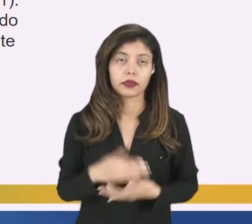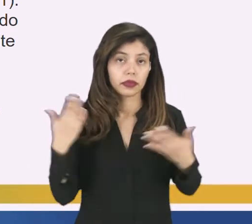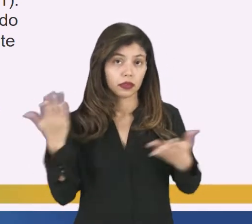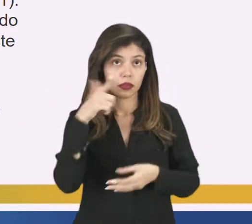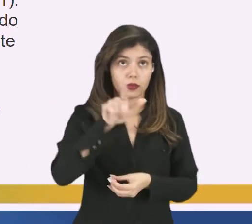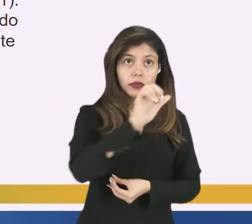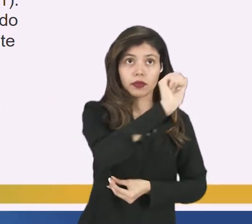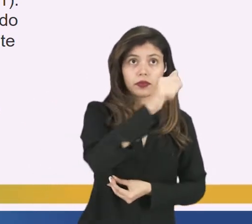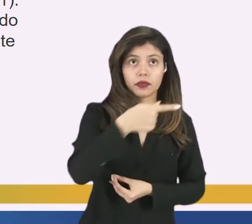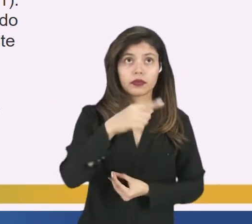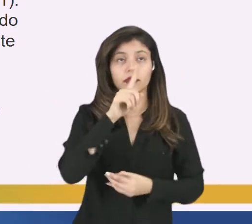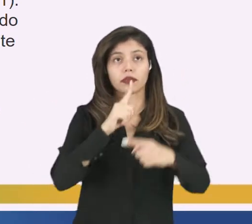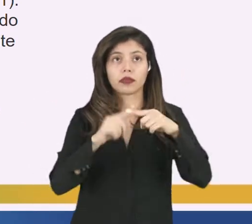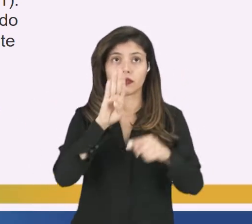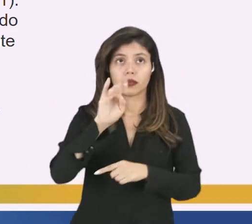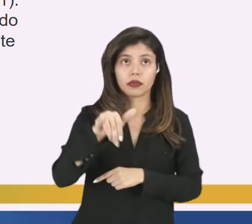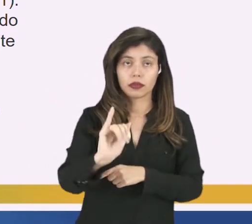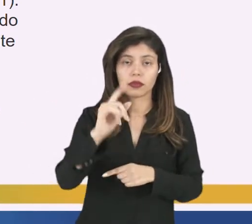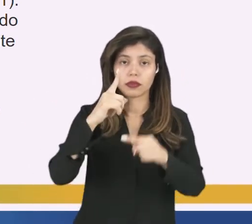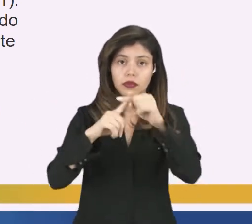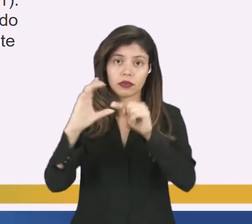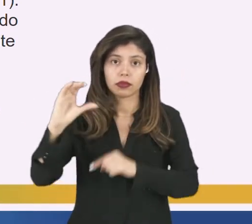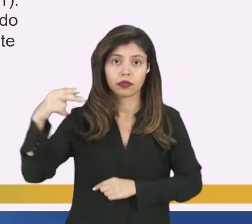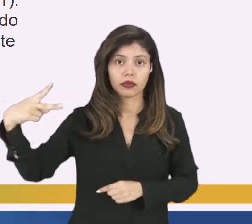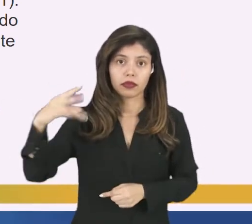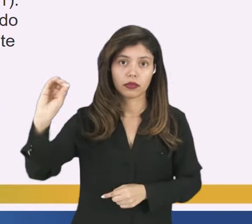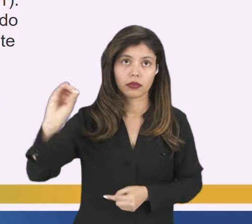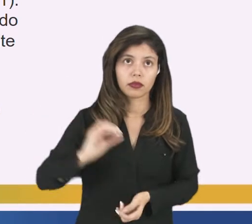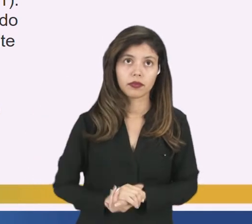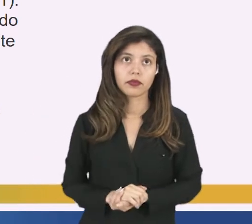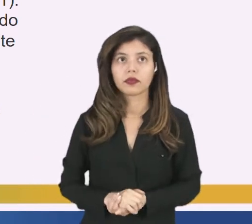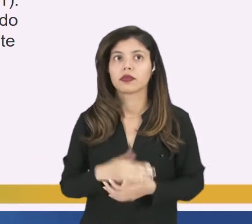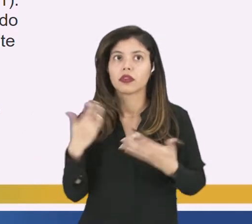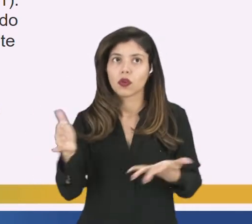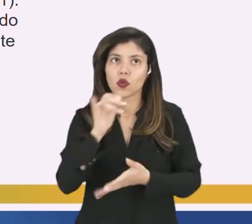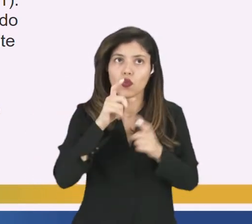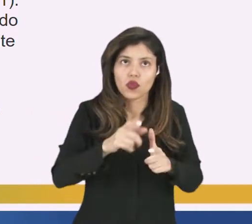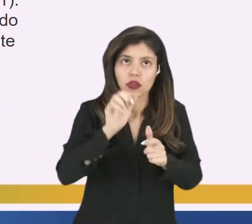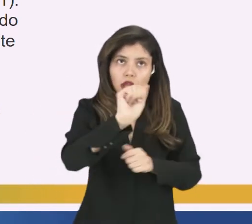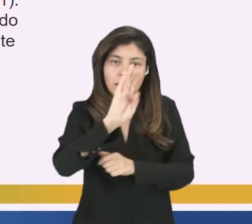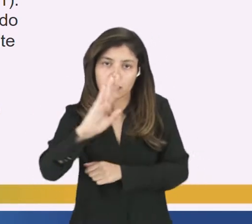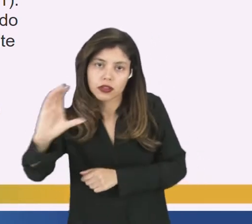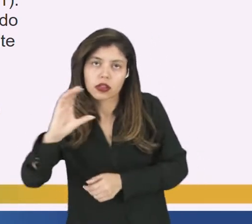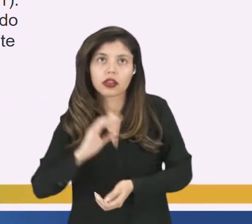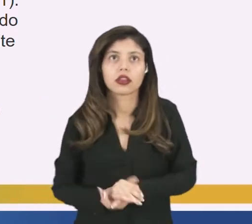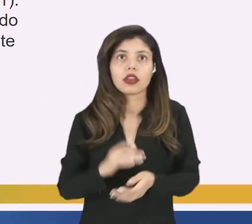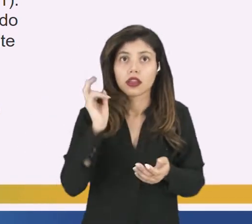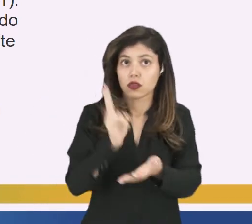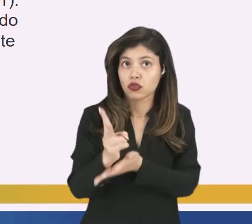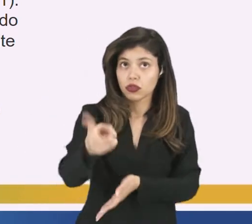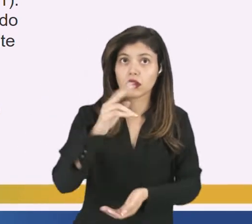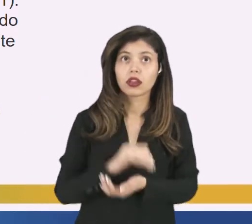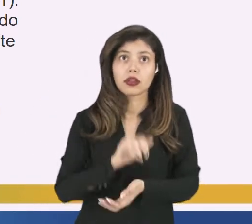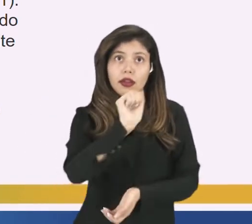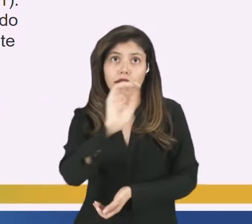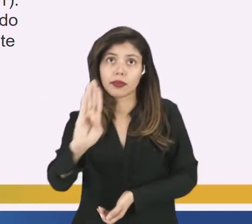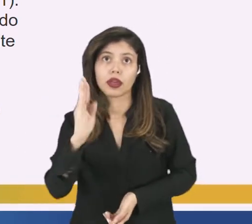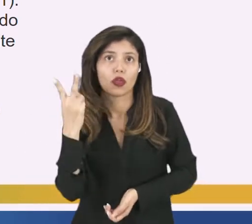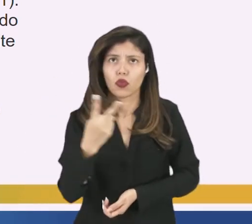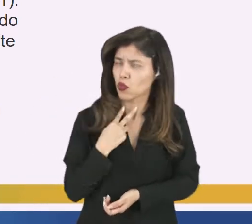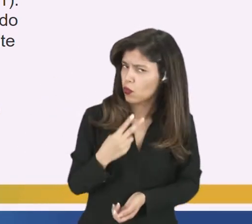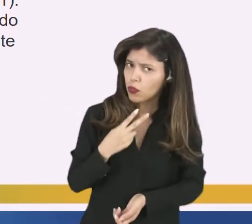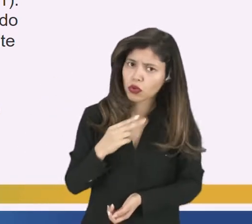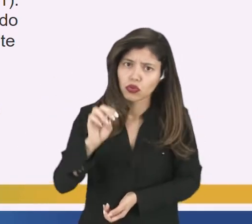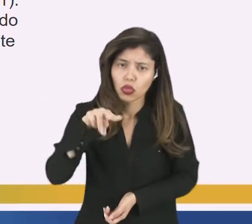mais C igual a zero. Vamos repetir? AX mais BY mais C igual a zero. Onde A, B e C são constantes. E A